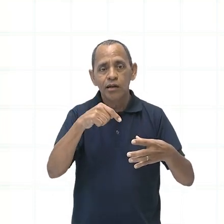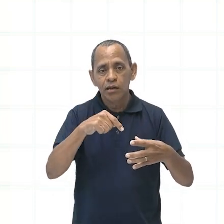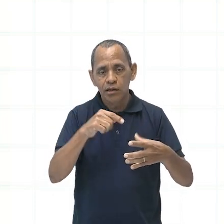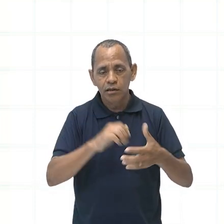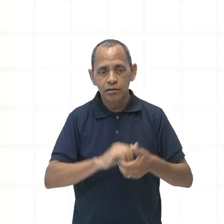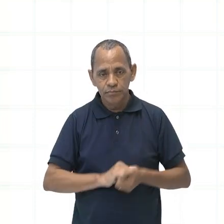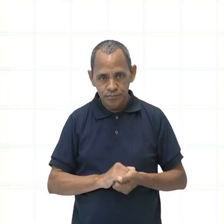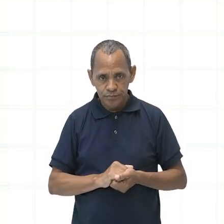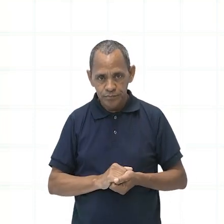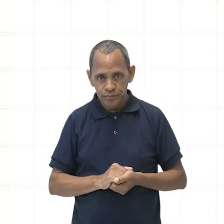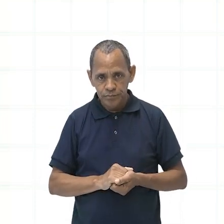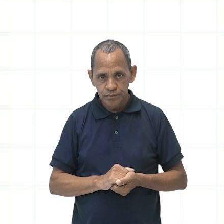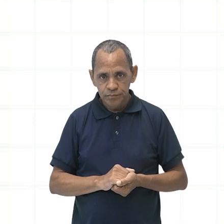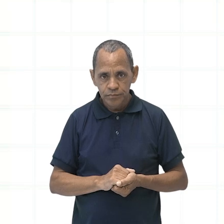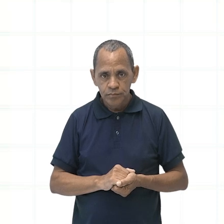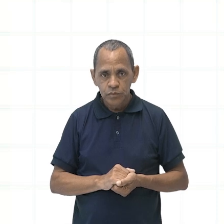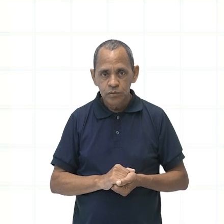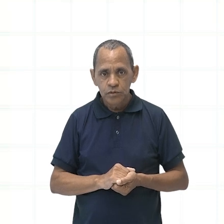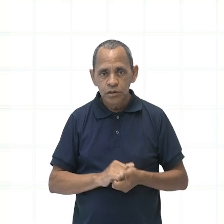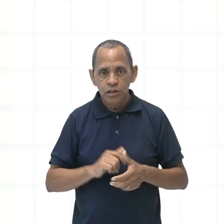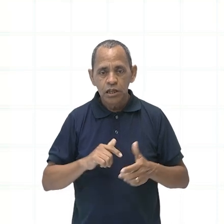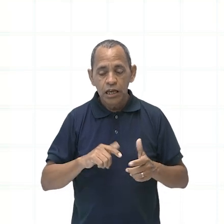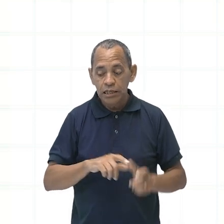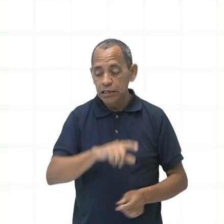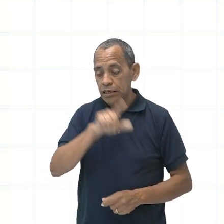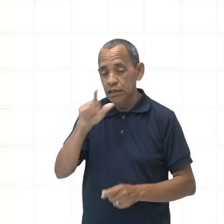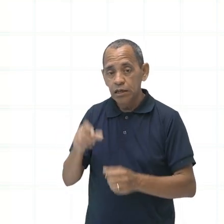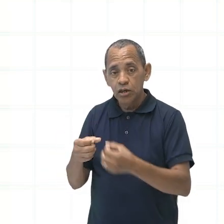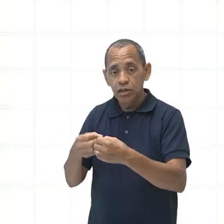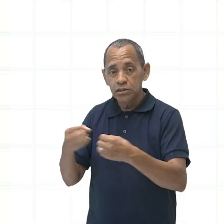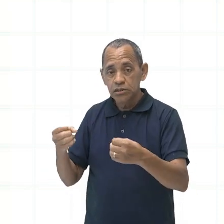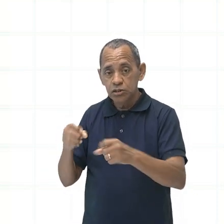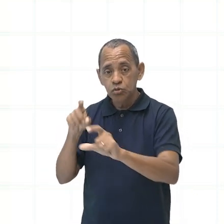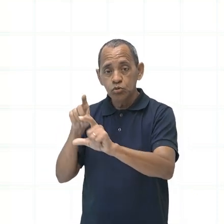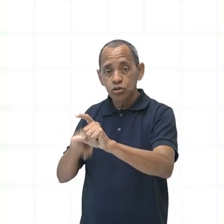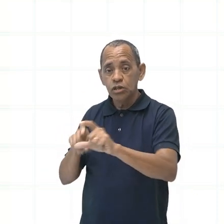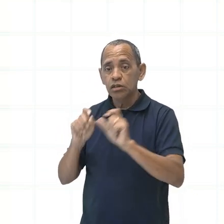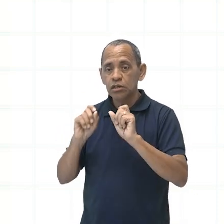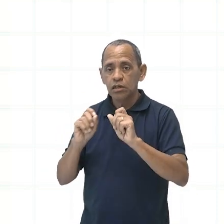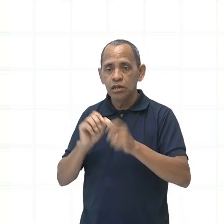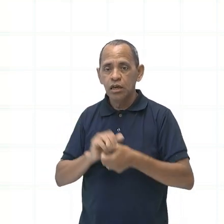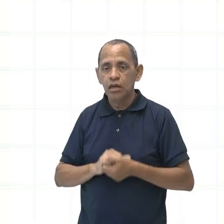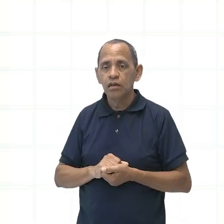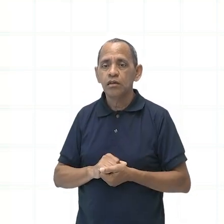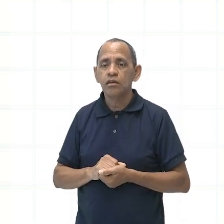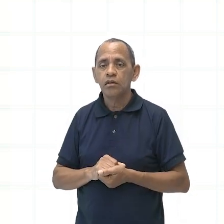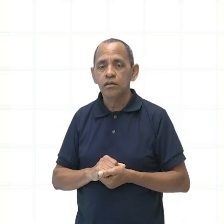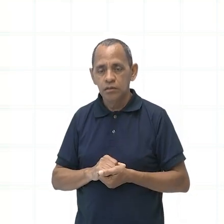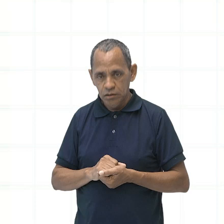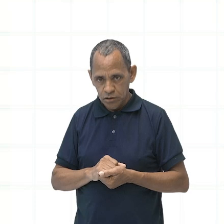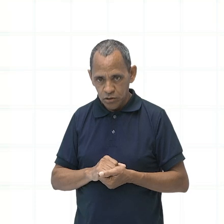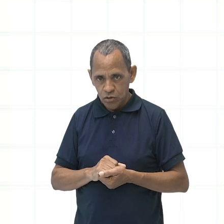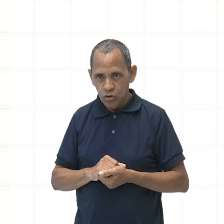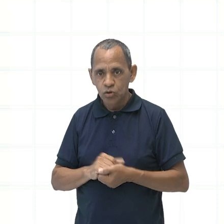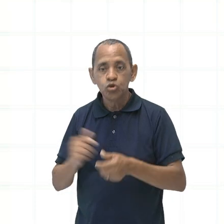oração principal é esta aqui. As atitudes foram tomadas. E a minha subordinada será esta